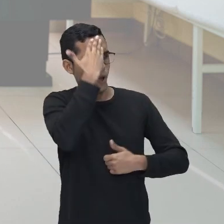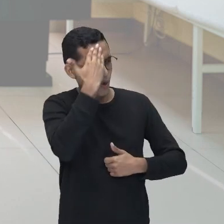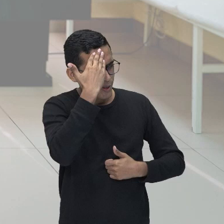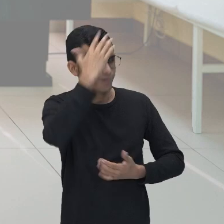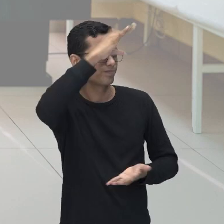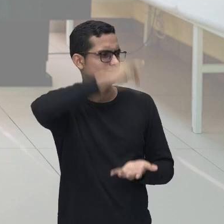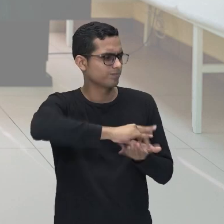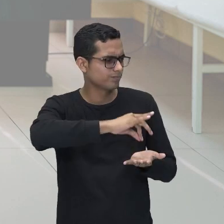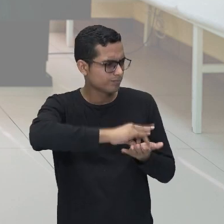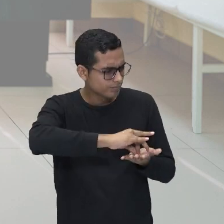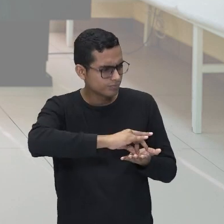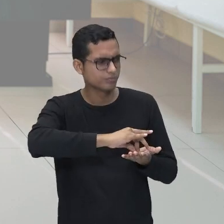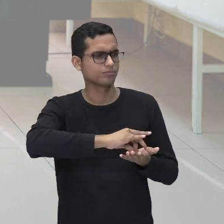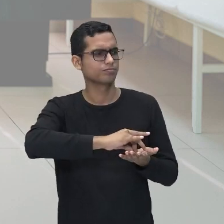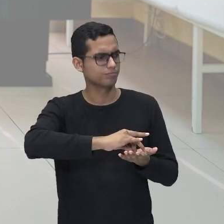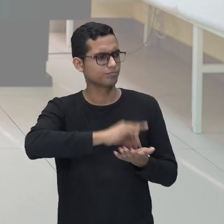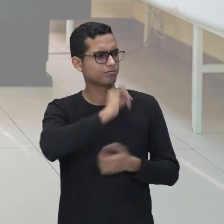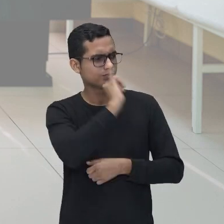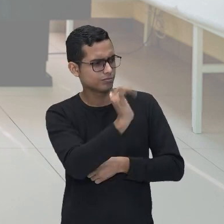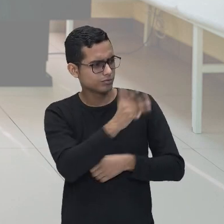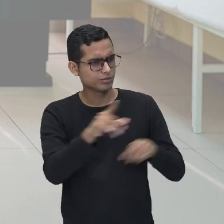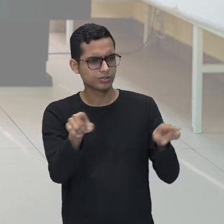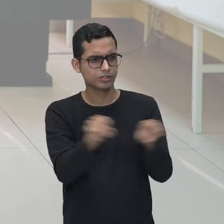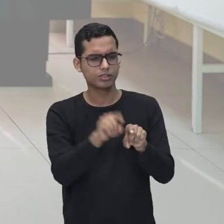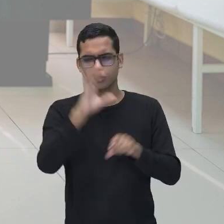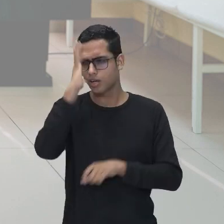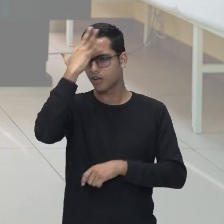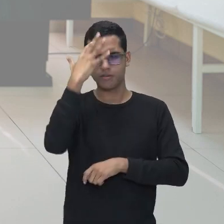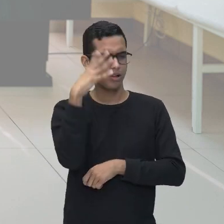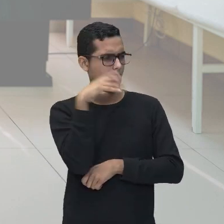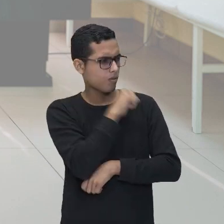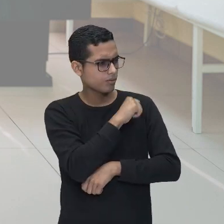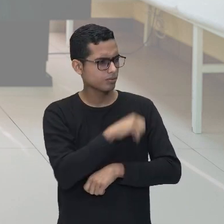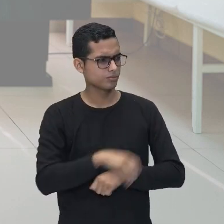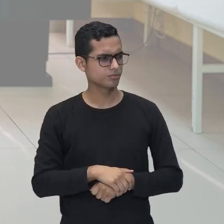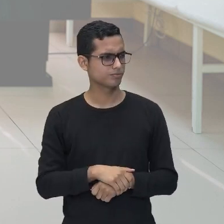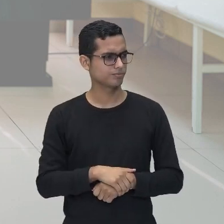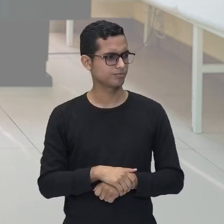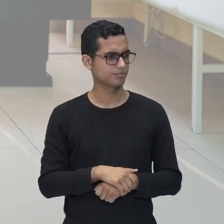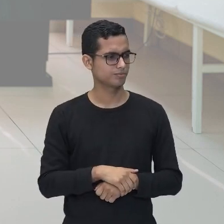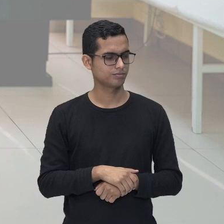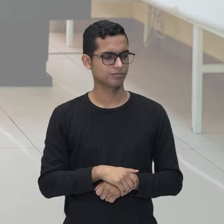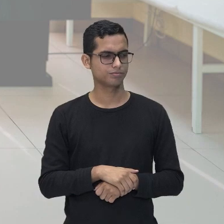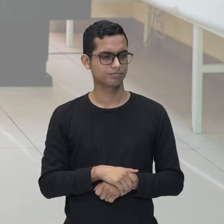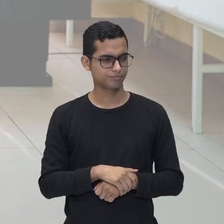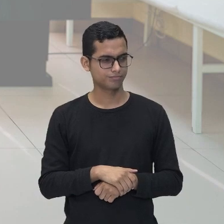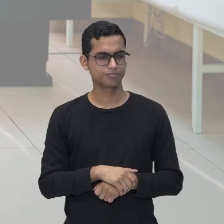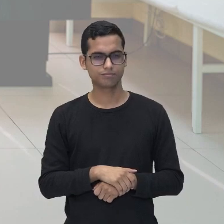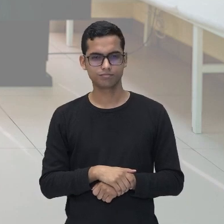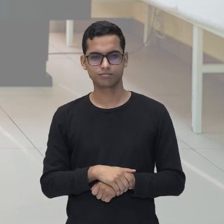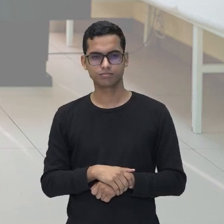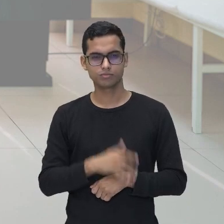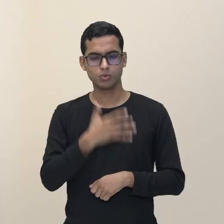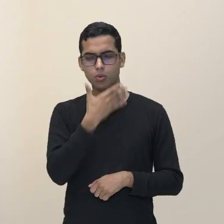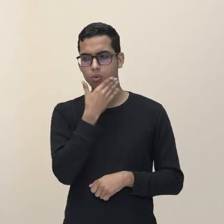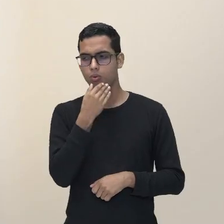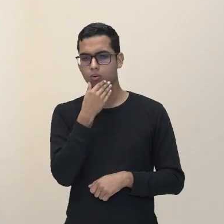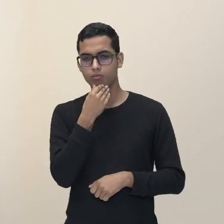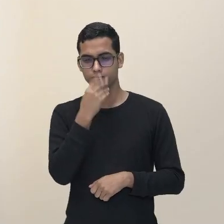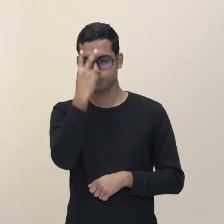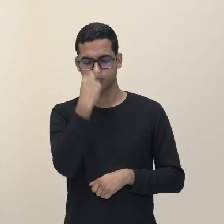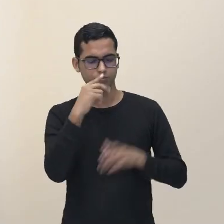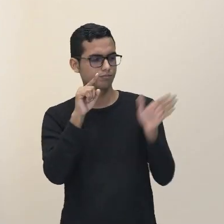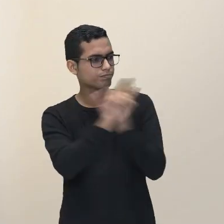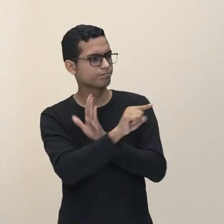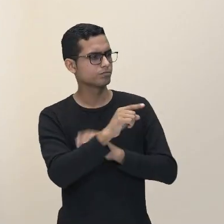dito, tudo se ia se resolver. Sem lhe dar atenção, o cego perguntou: Se